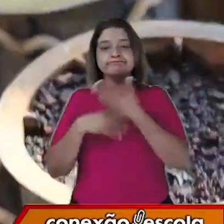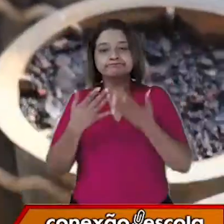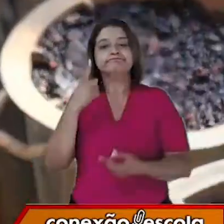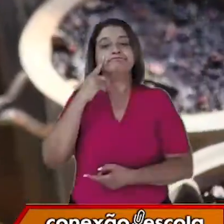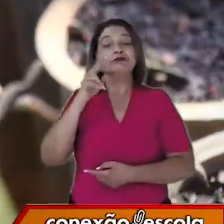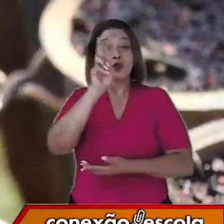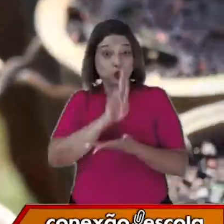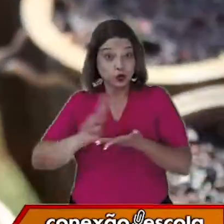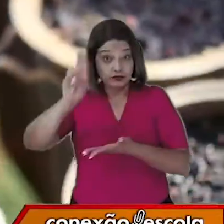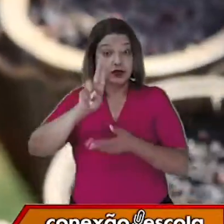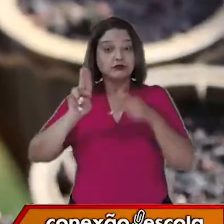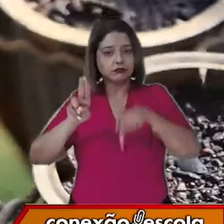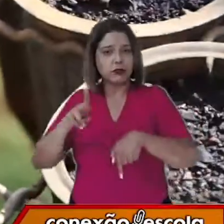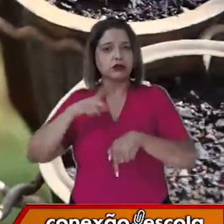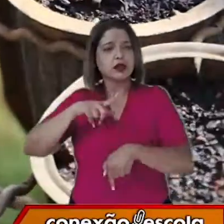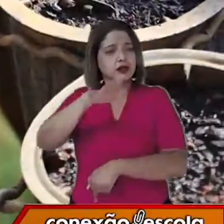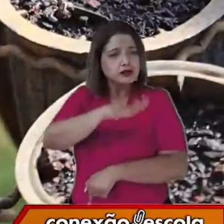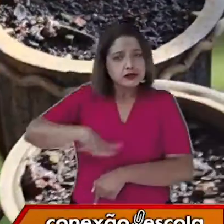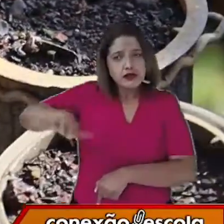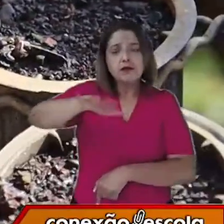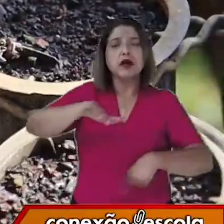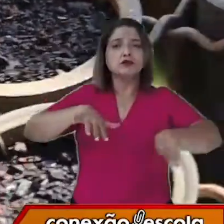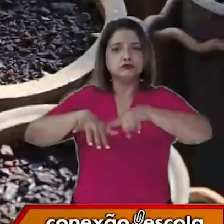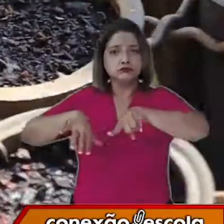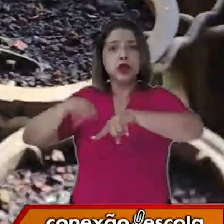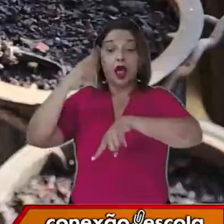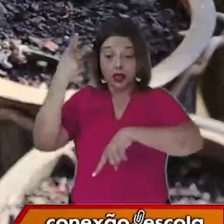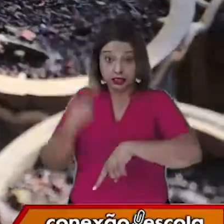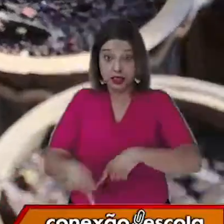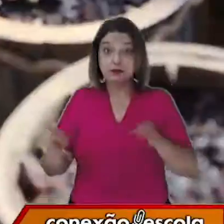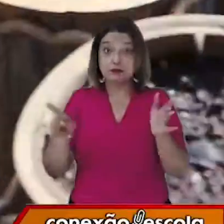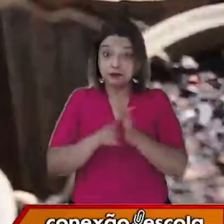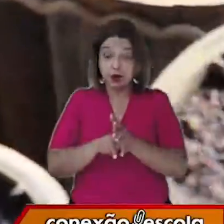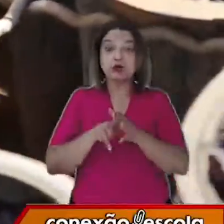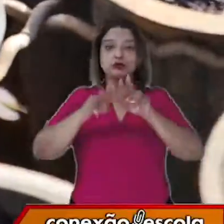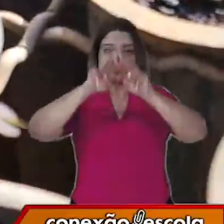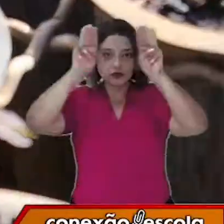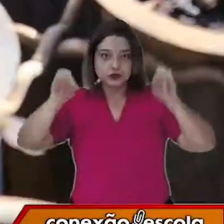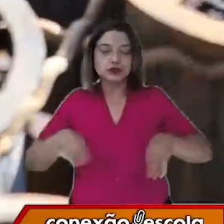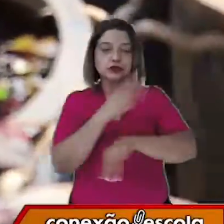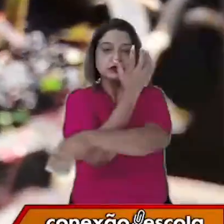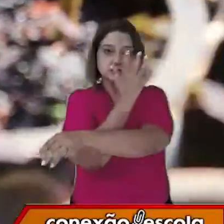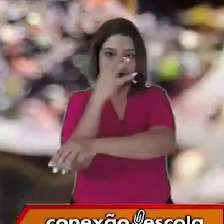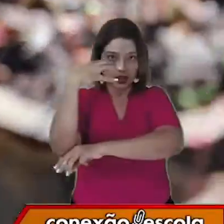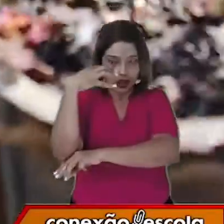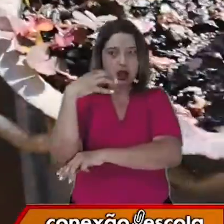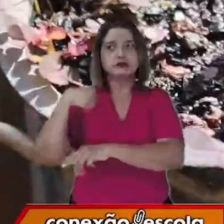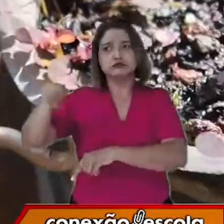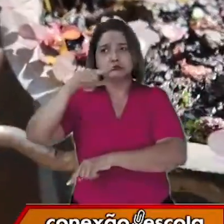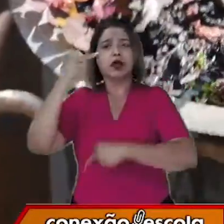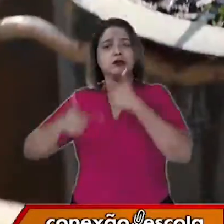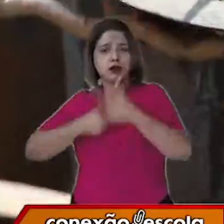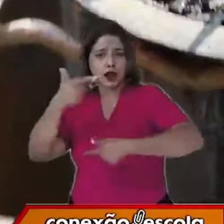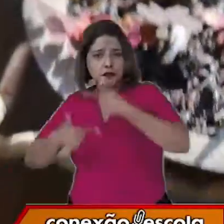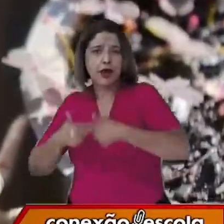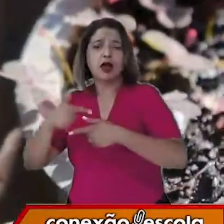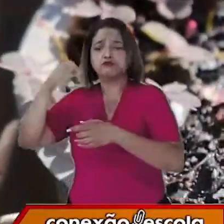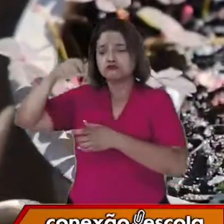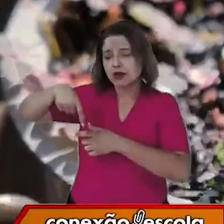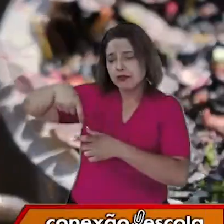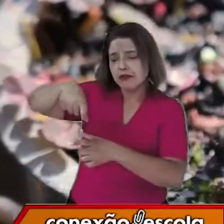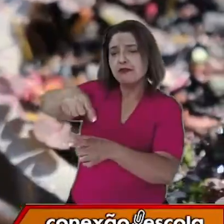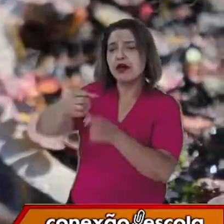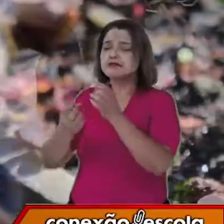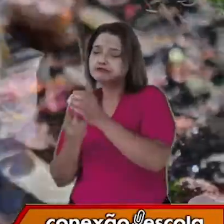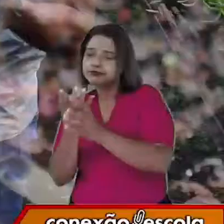esse espaço que é acoplado aqui junto ao Memorial do Cerrado, né, em que nós fazemos esse trabalho, né, de produzir mudas,